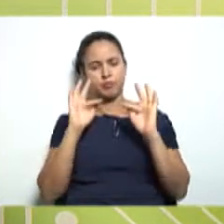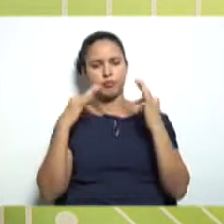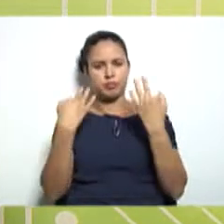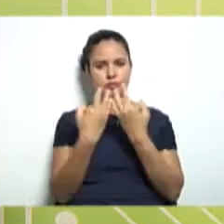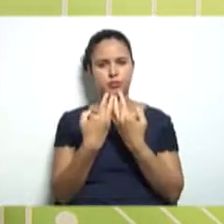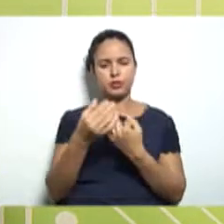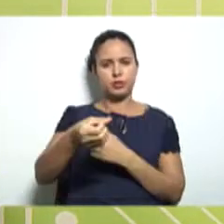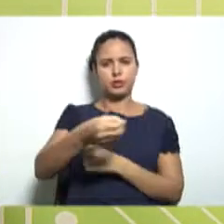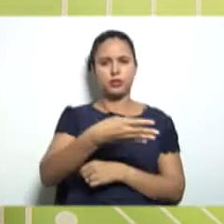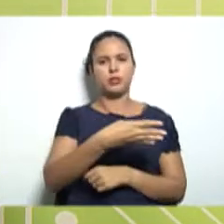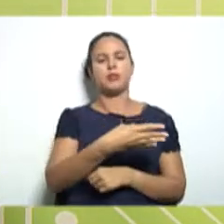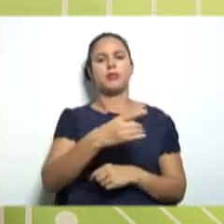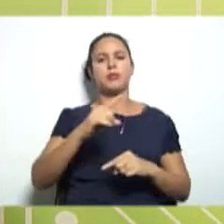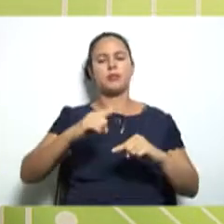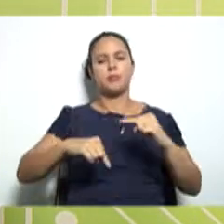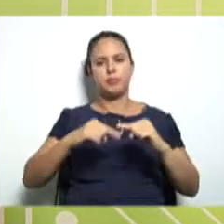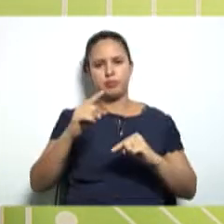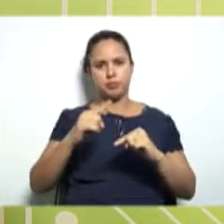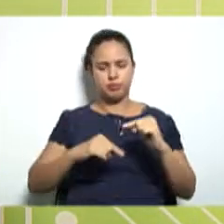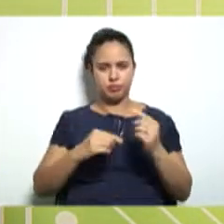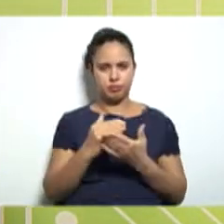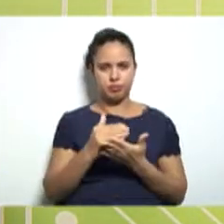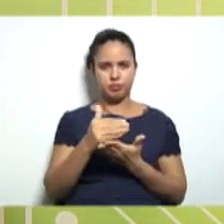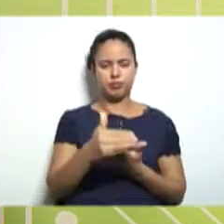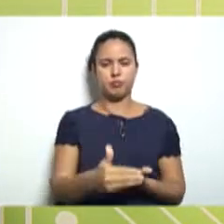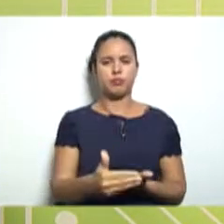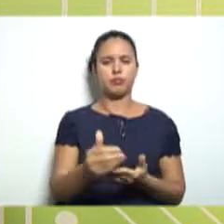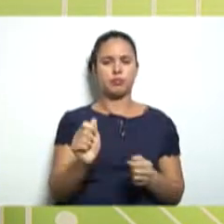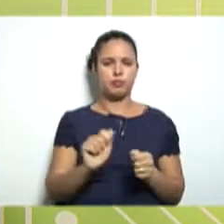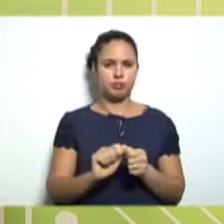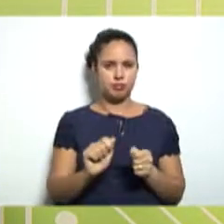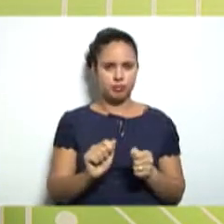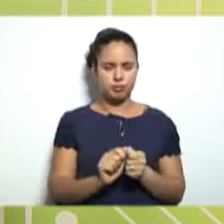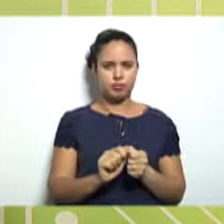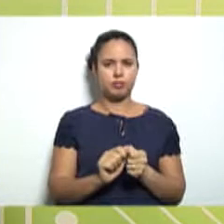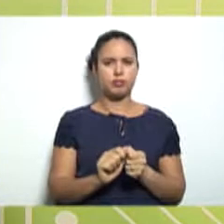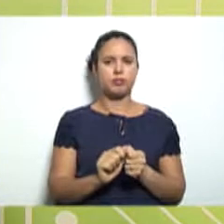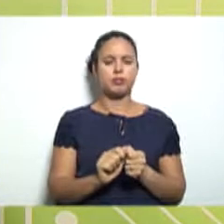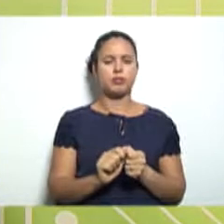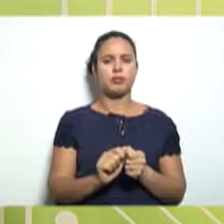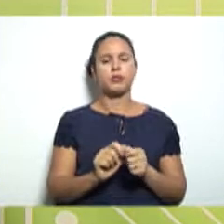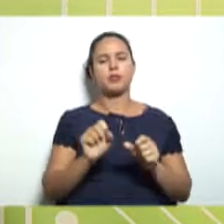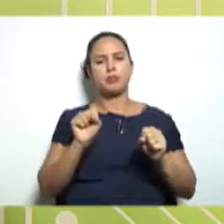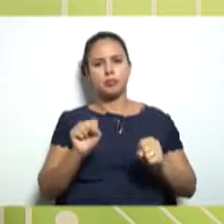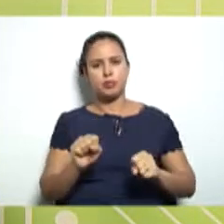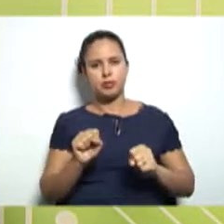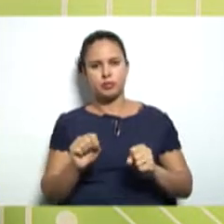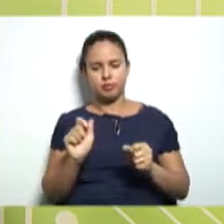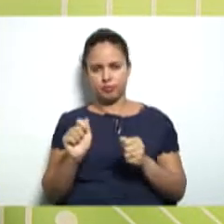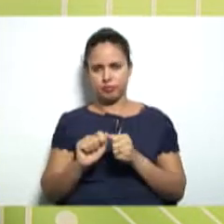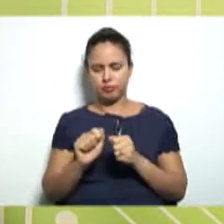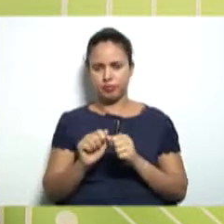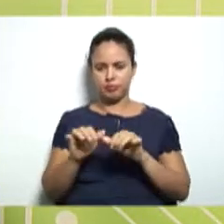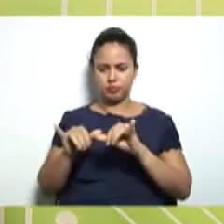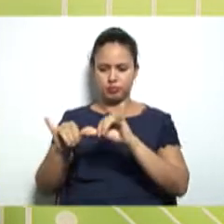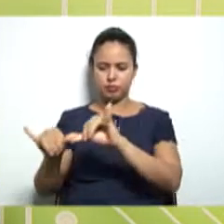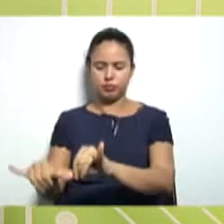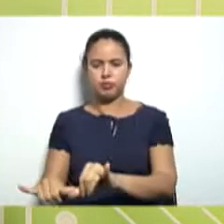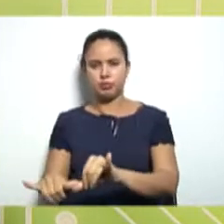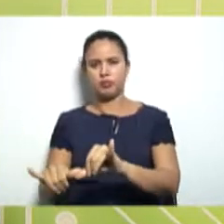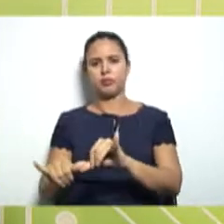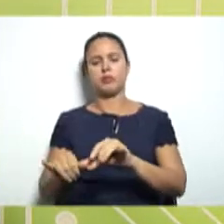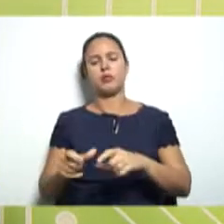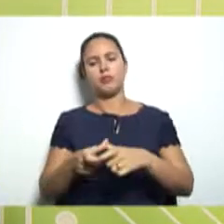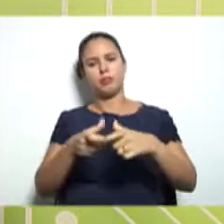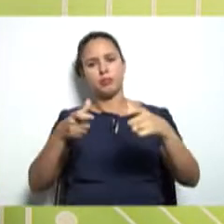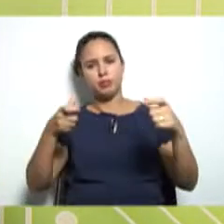produtos que agora vão começar a ser produzidos por esses empresários que tomaram dinheiro emprestado e agora podem montar um comércio, podem expandir uma indústria, podem